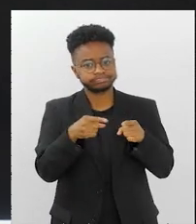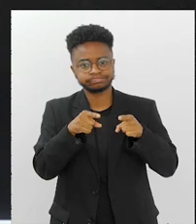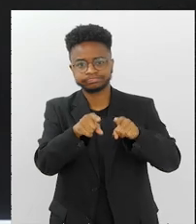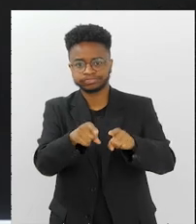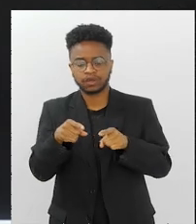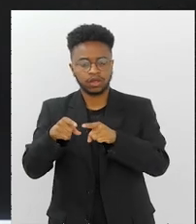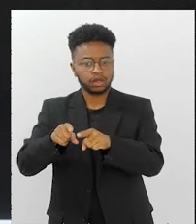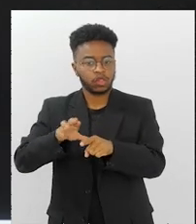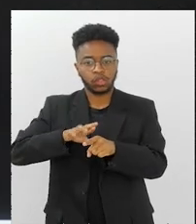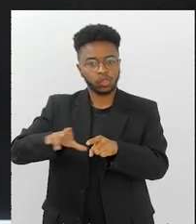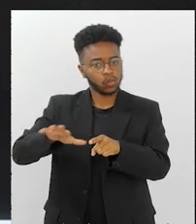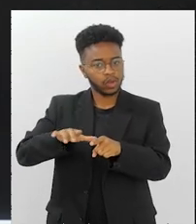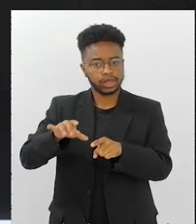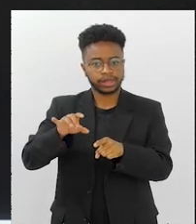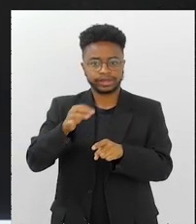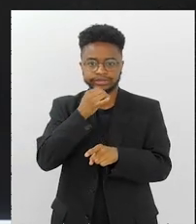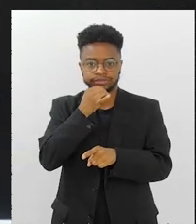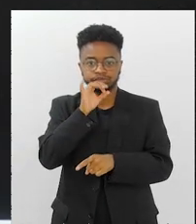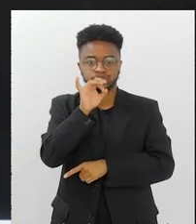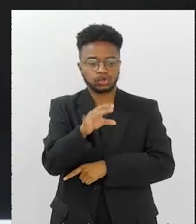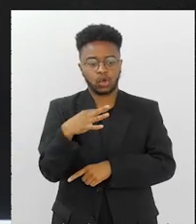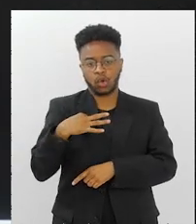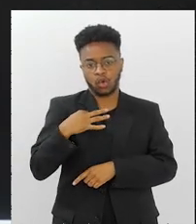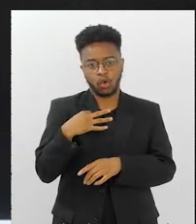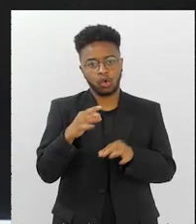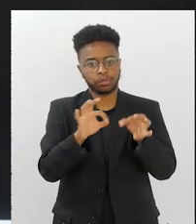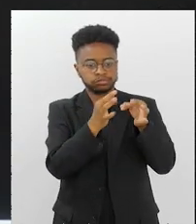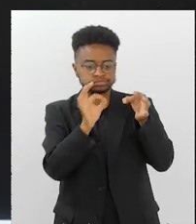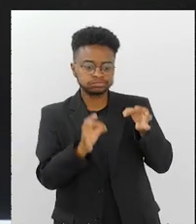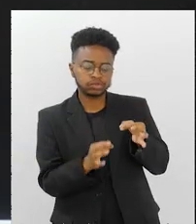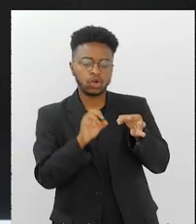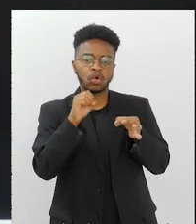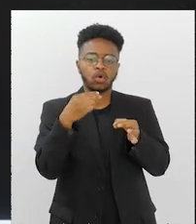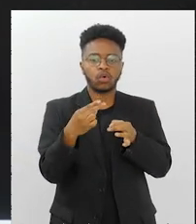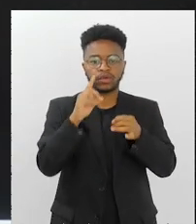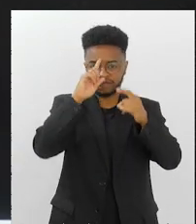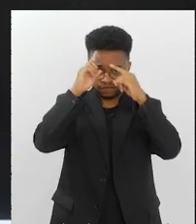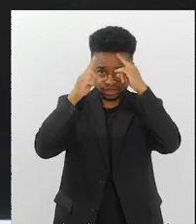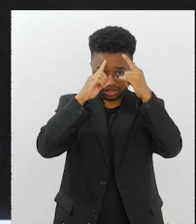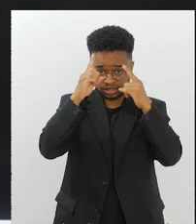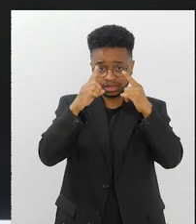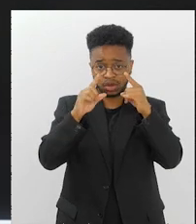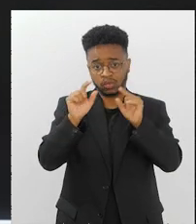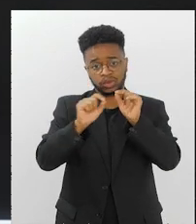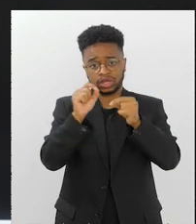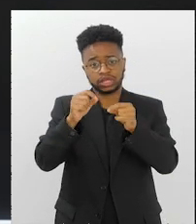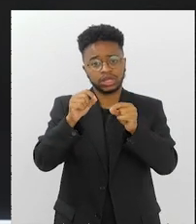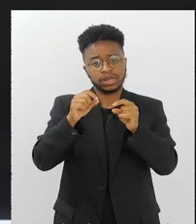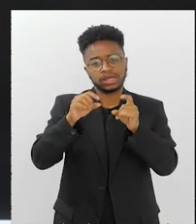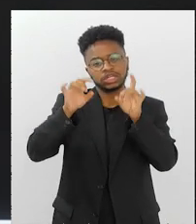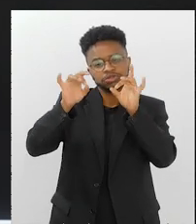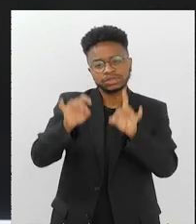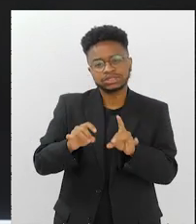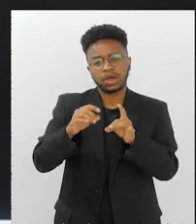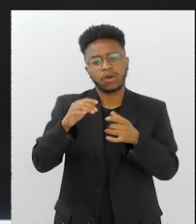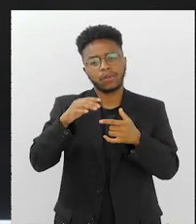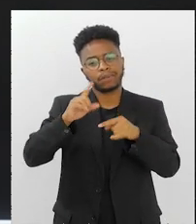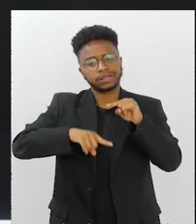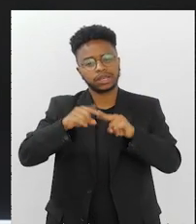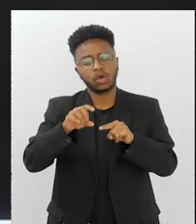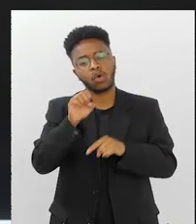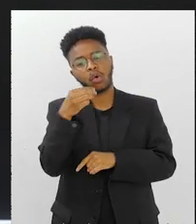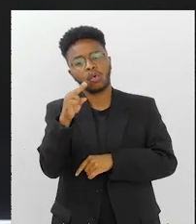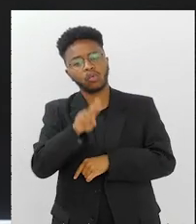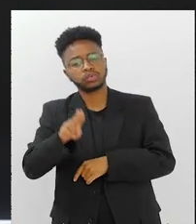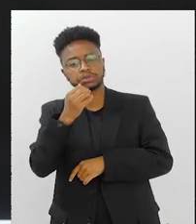Paralelos né então não é só a confecção dos figurinos a idealização dos efeitos especiais o